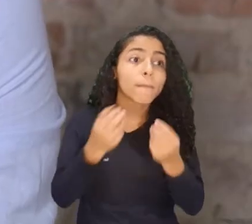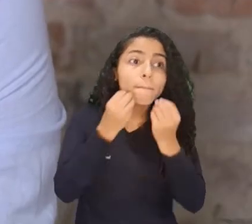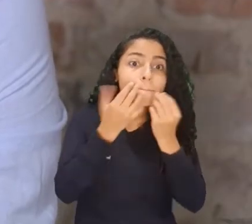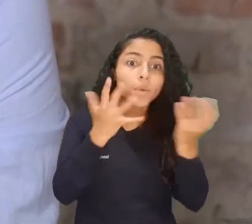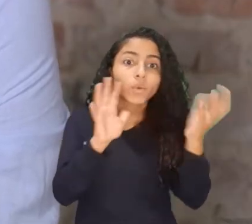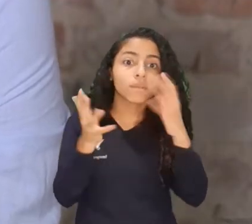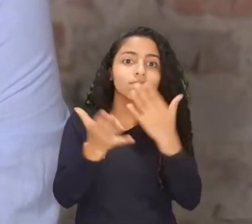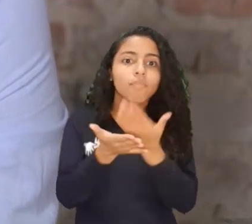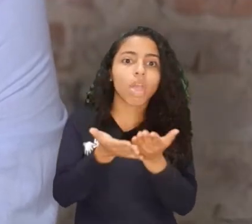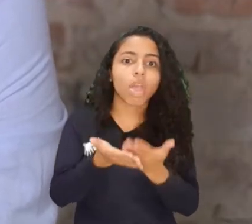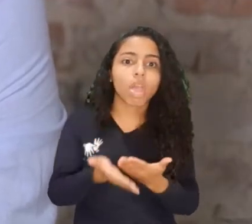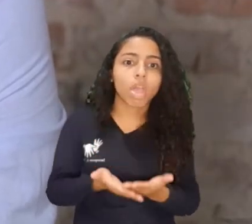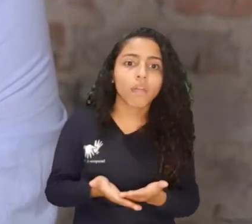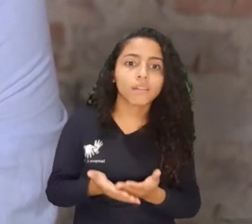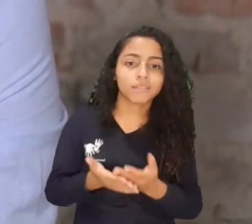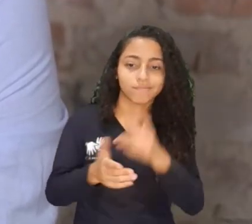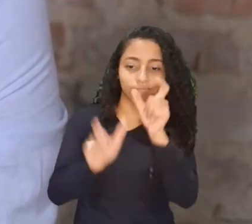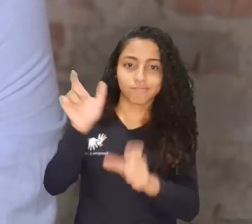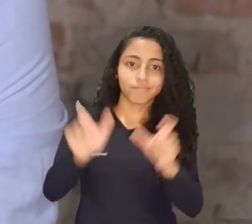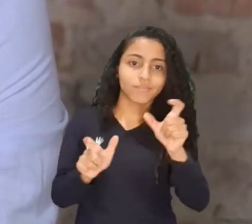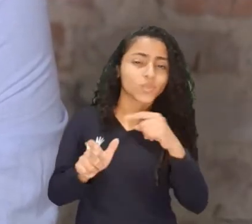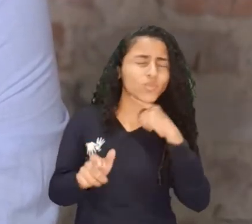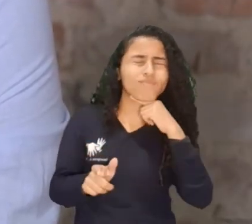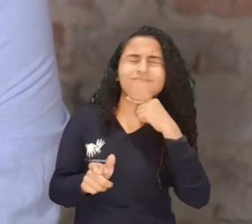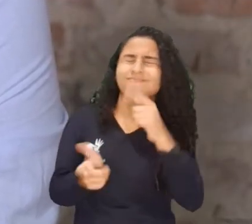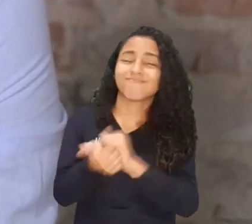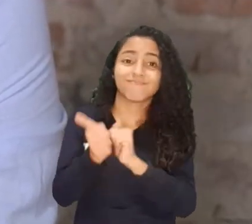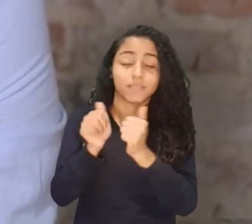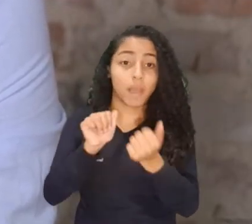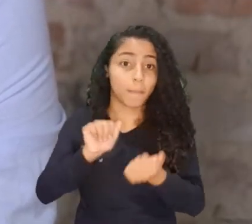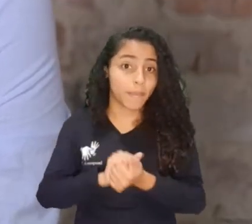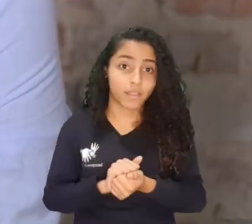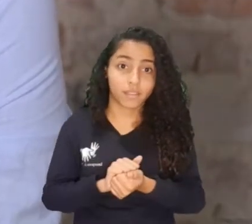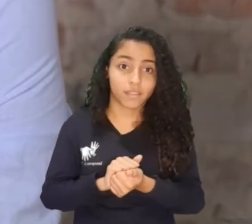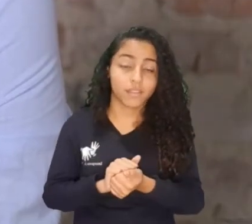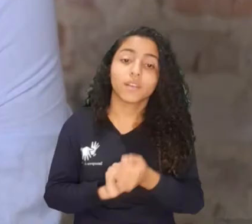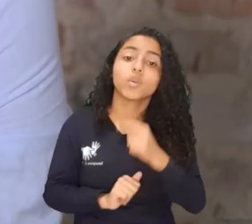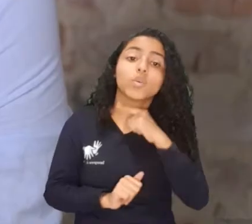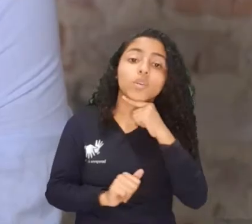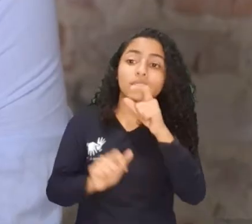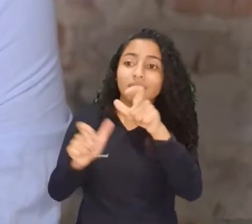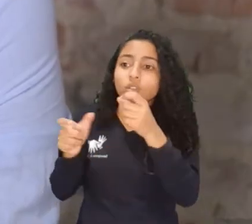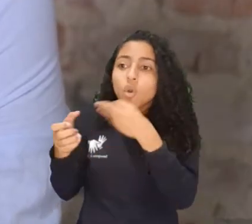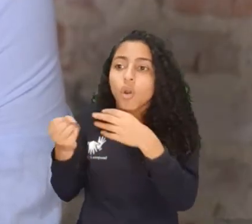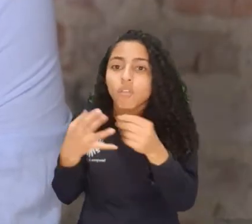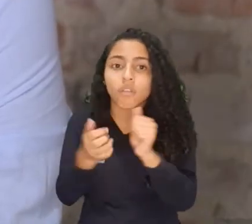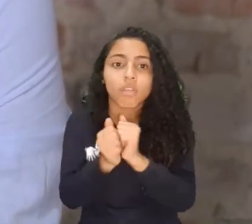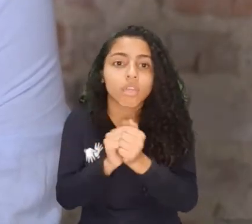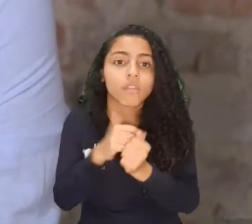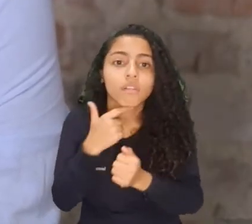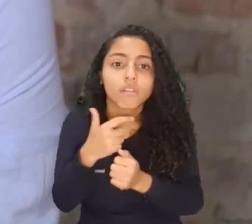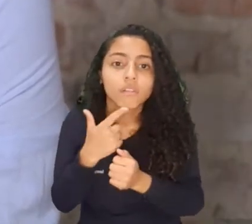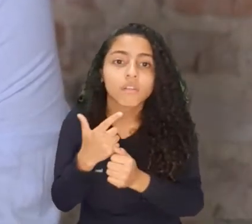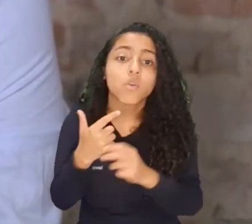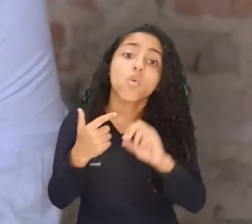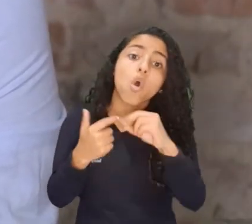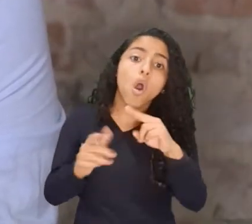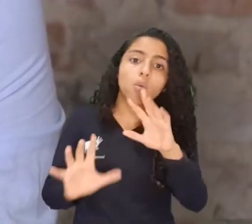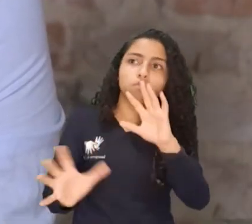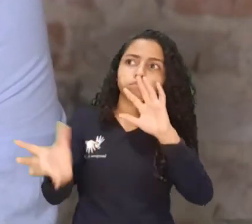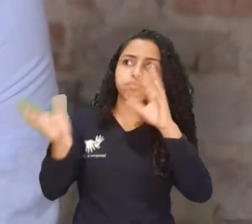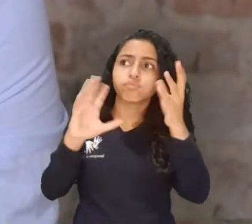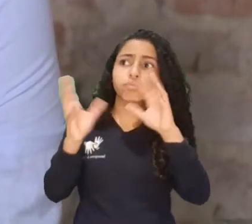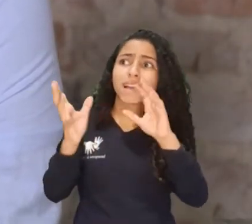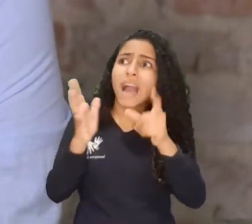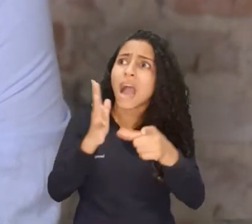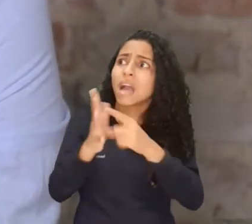com que as espécies não consigam se adaptar necessariamente a um ambiente novo. Ou, às vezes, aparece uma condição climática que nem existia